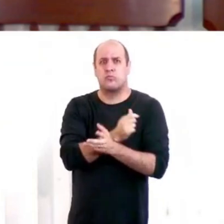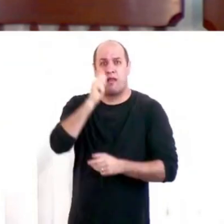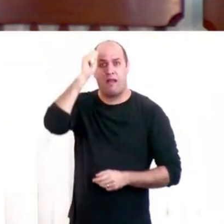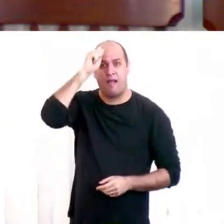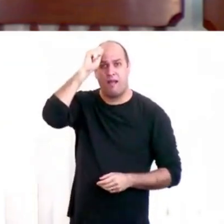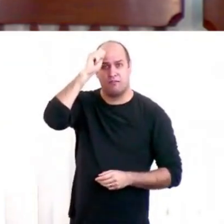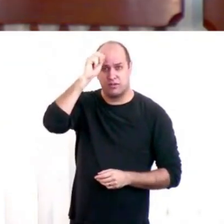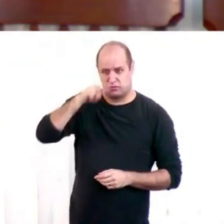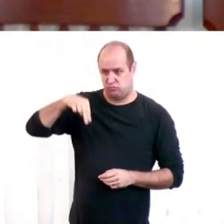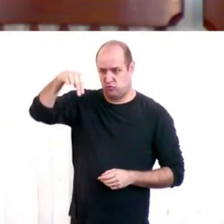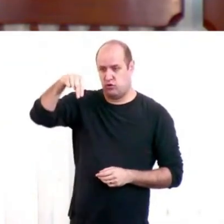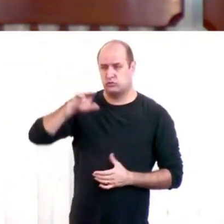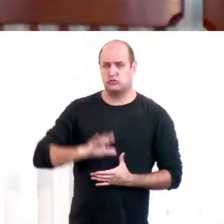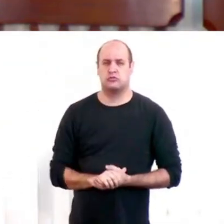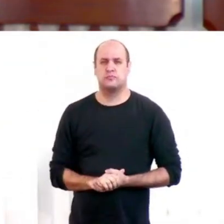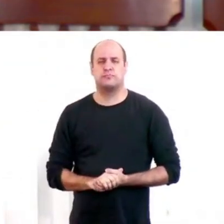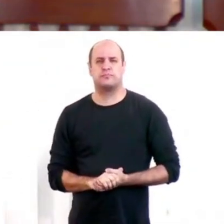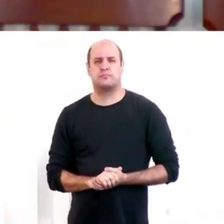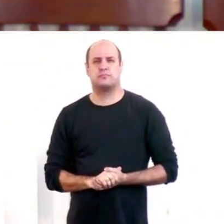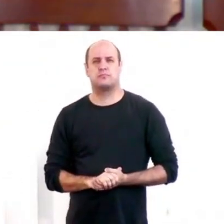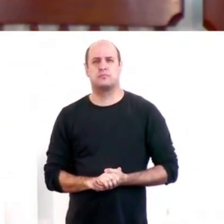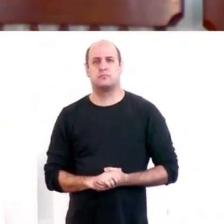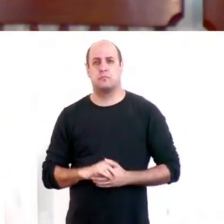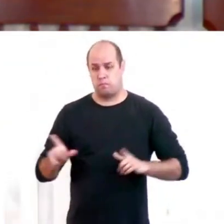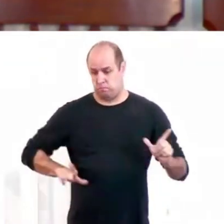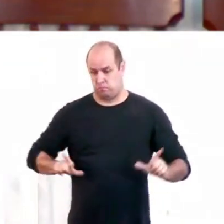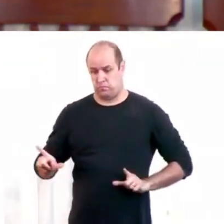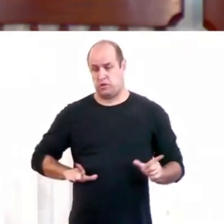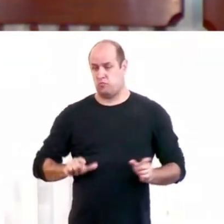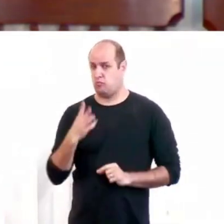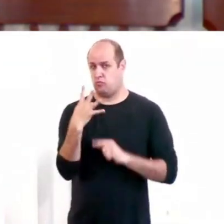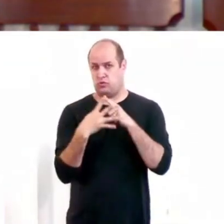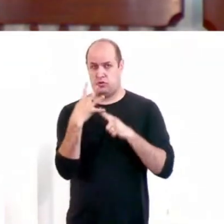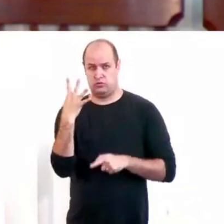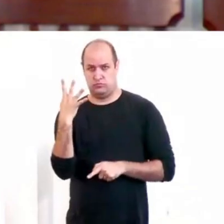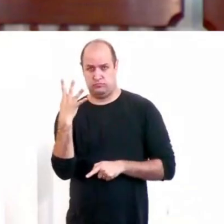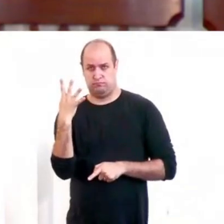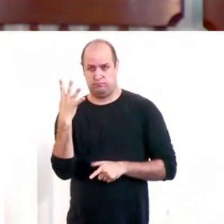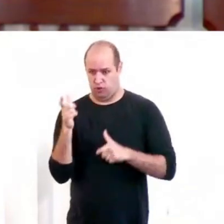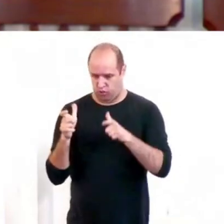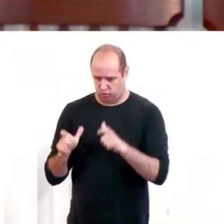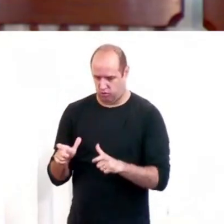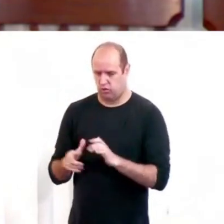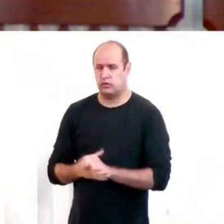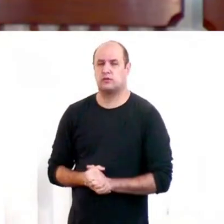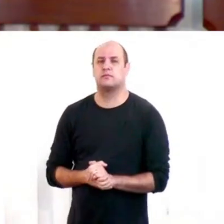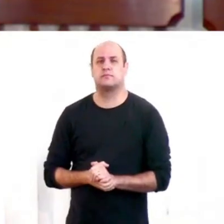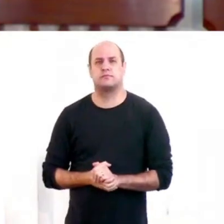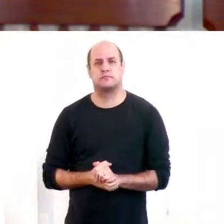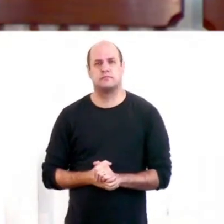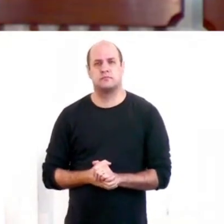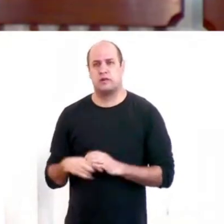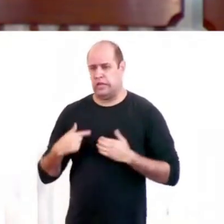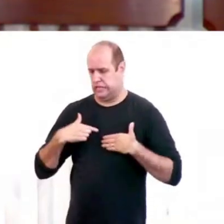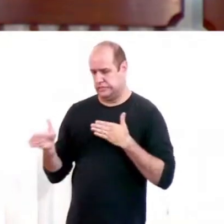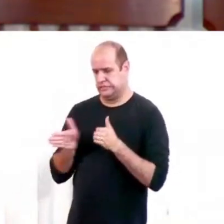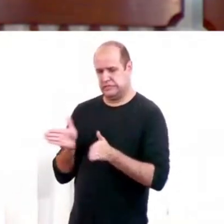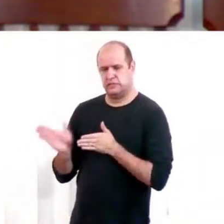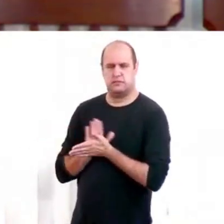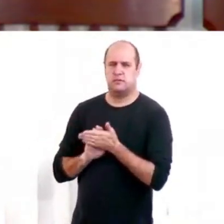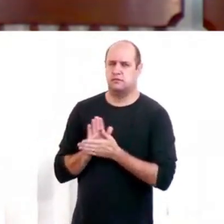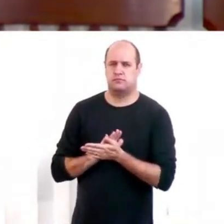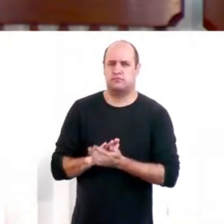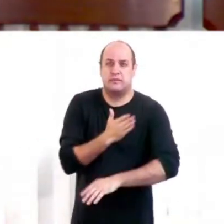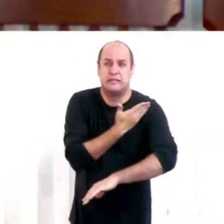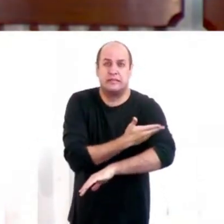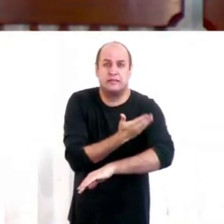África, 4 primos locais, que nós não temos acesso. Eles foram treinados,